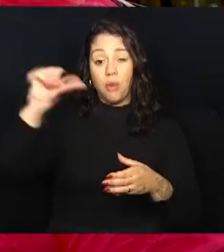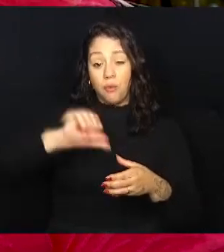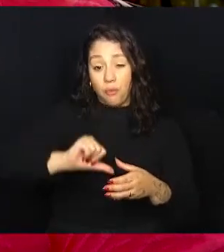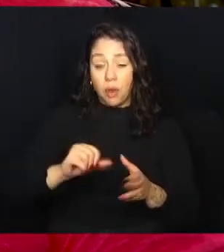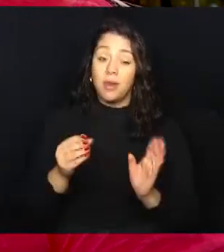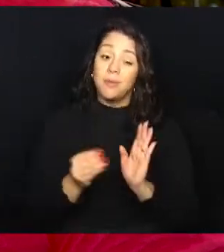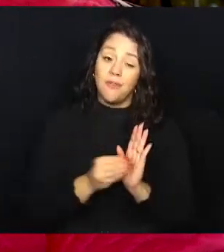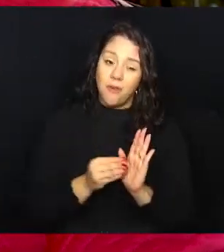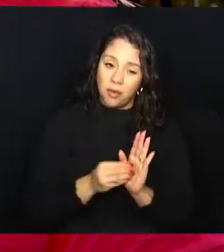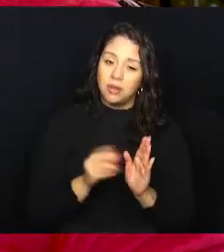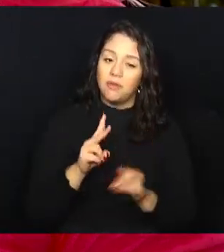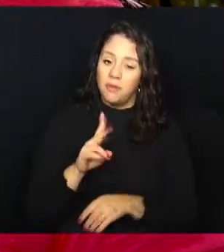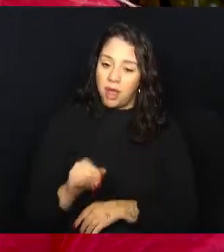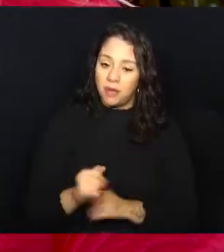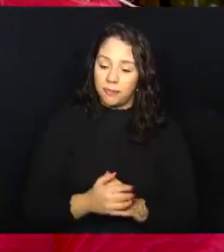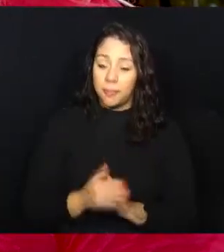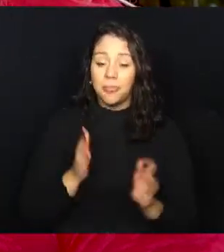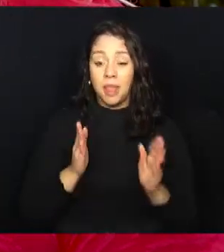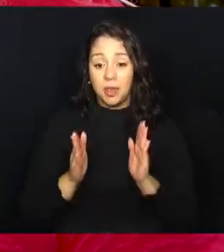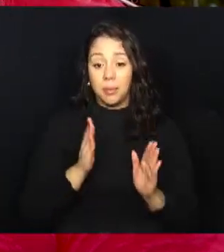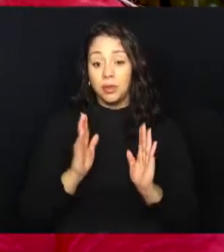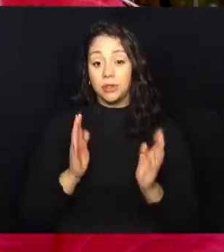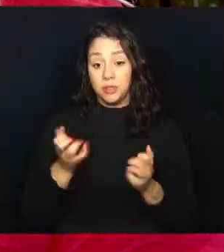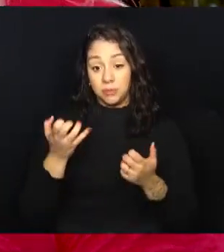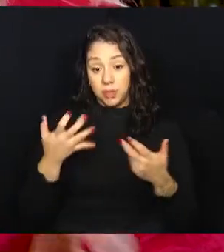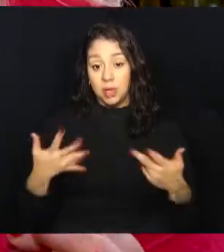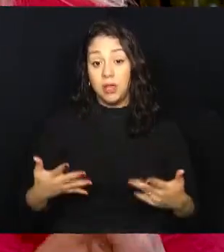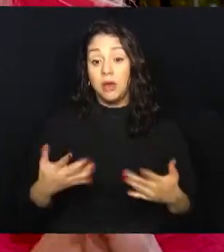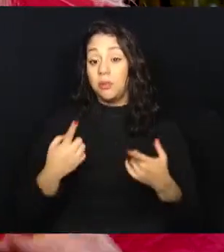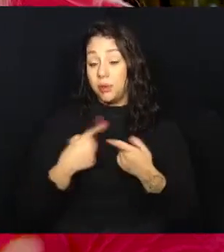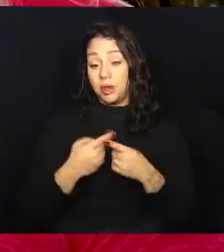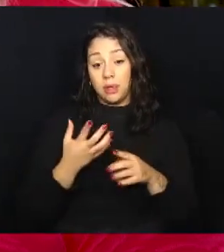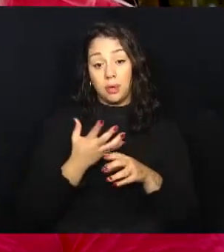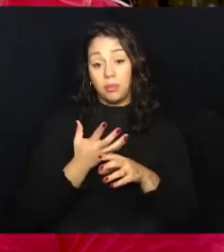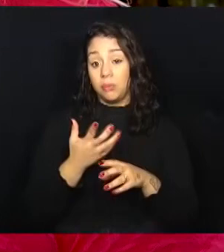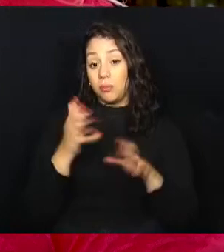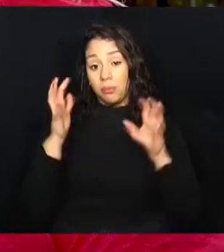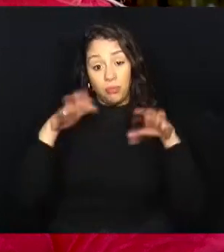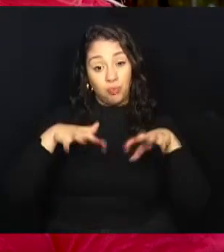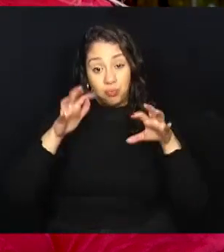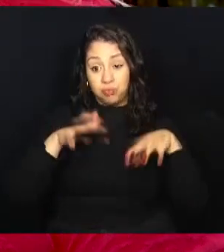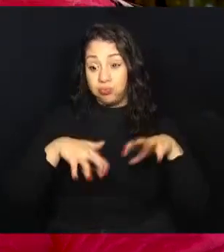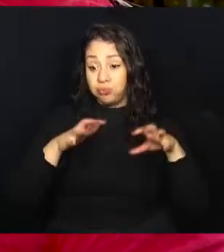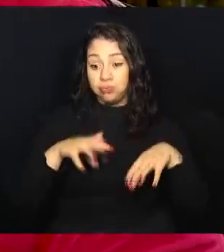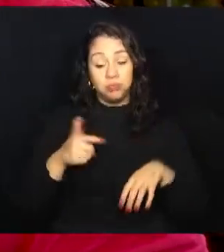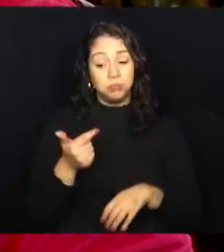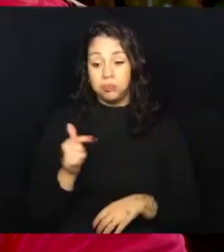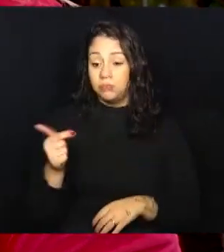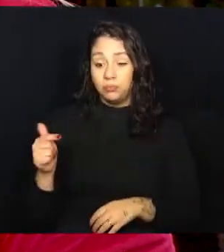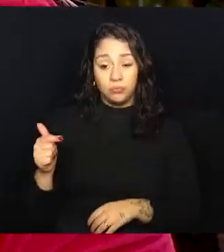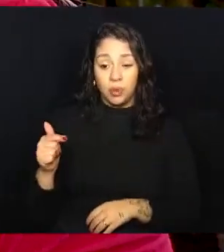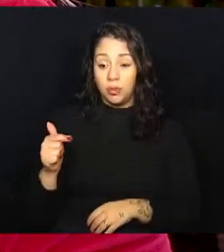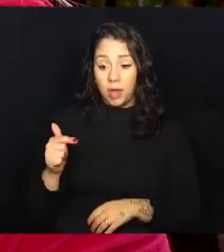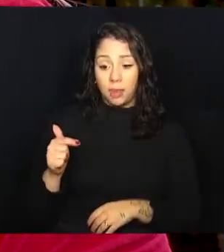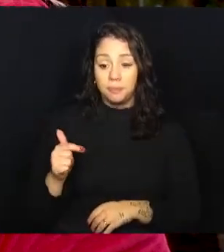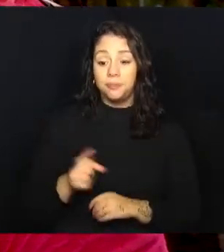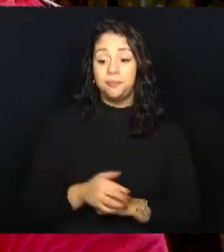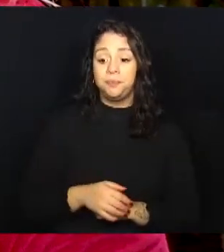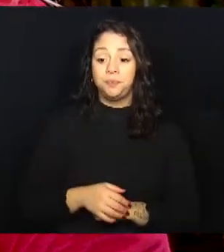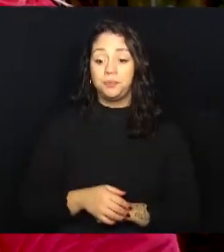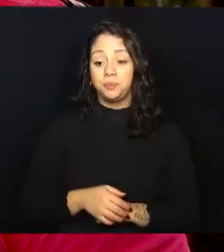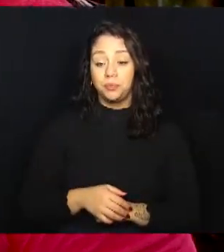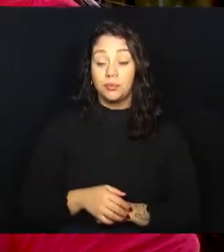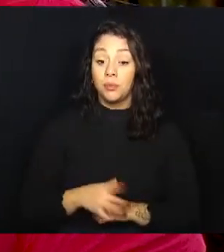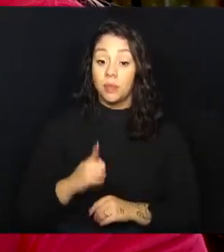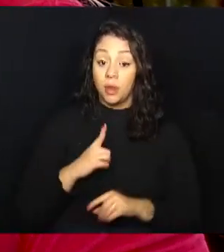de nutrientes. É uma época, como eu já disse anteriormente, de estiagem, que nós não temos